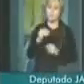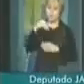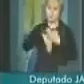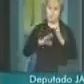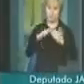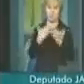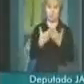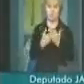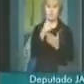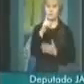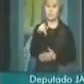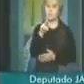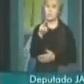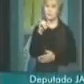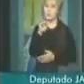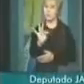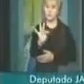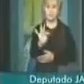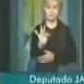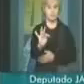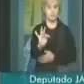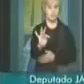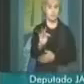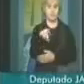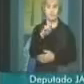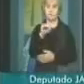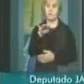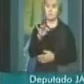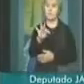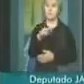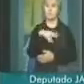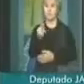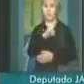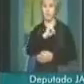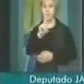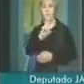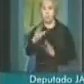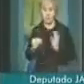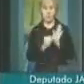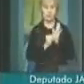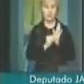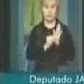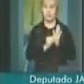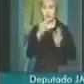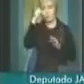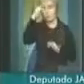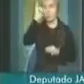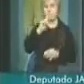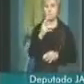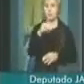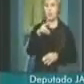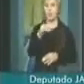escola, um kit. Esse kit tem o título Combate à Homofobia. mas na verdade